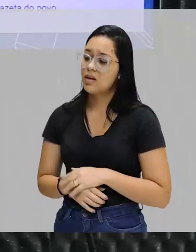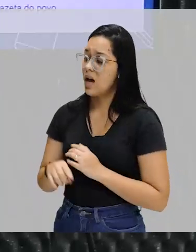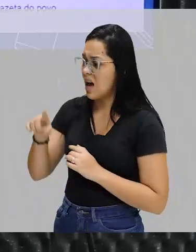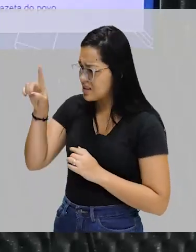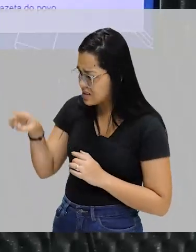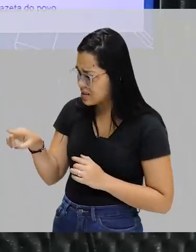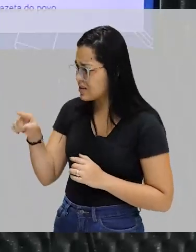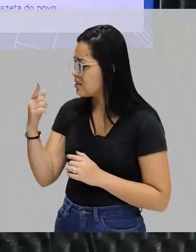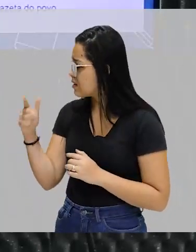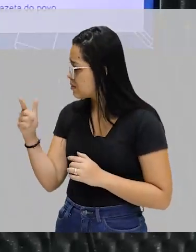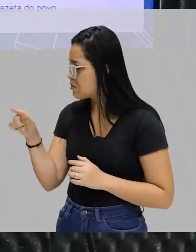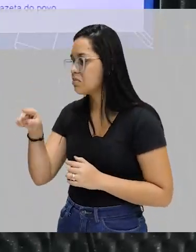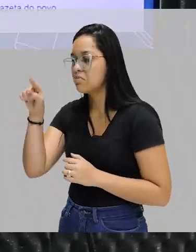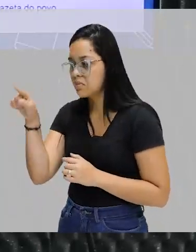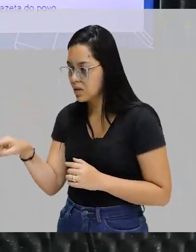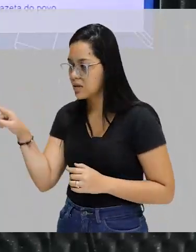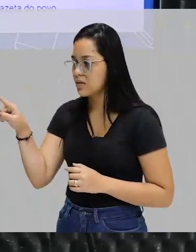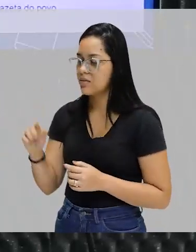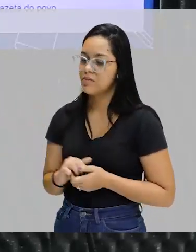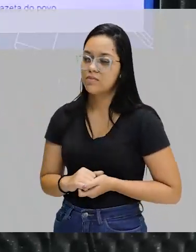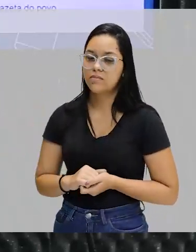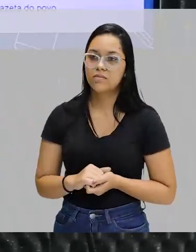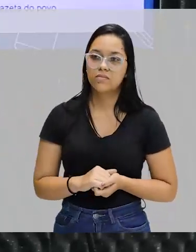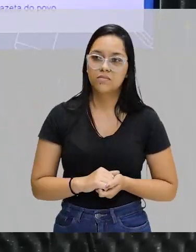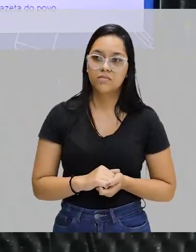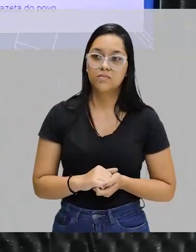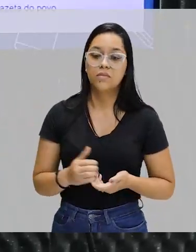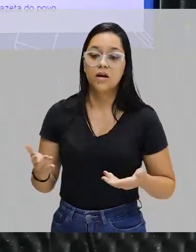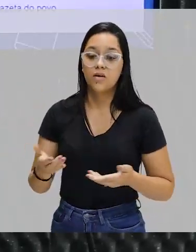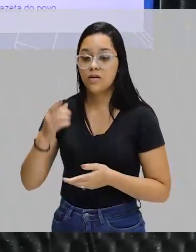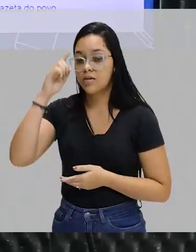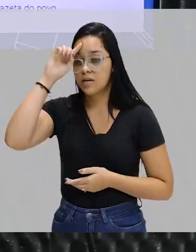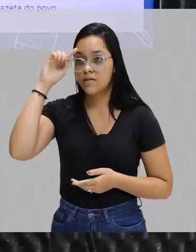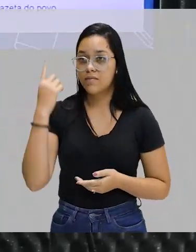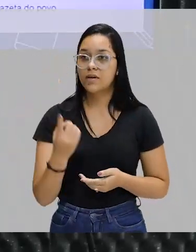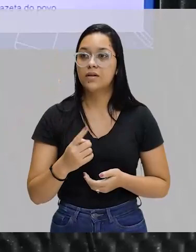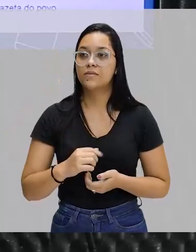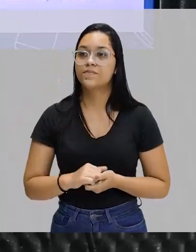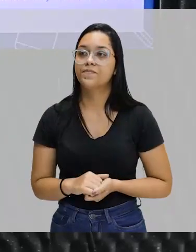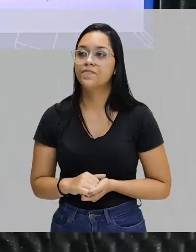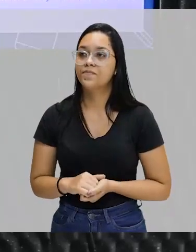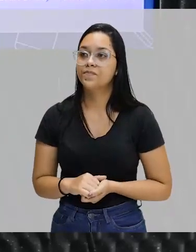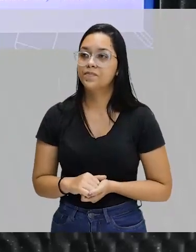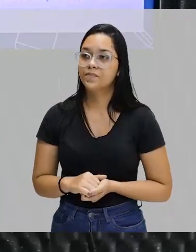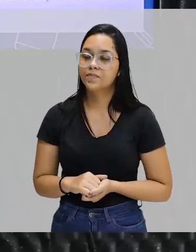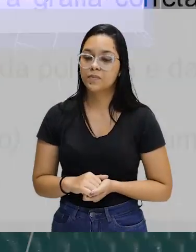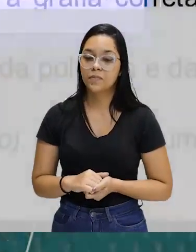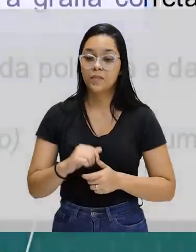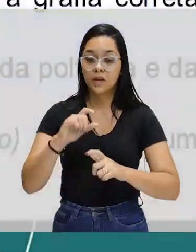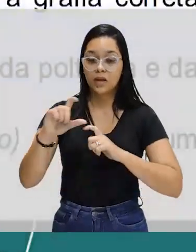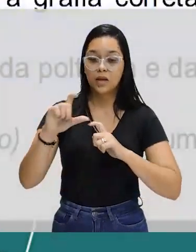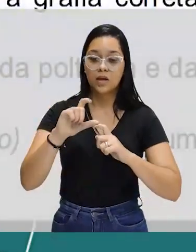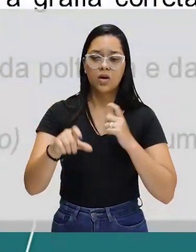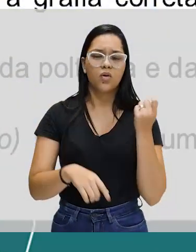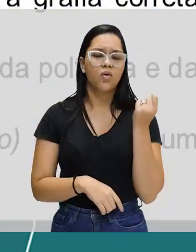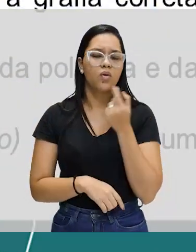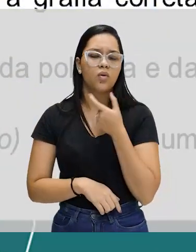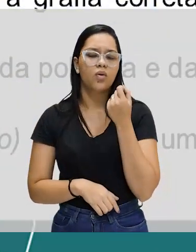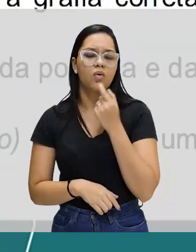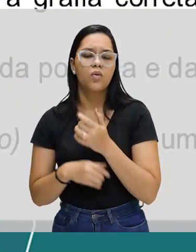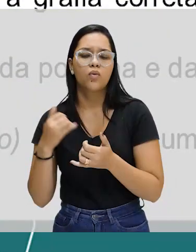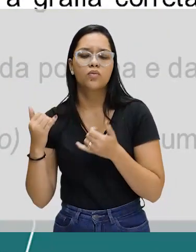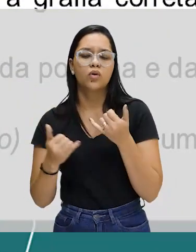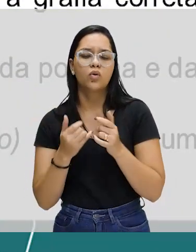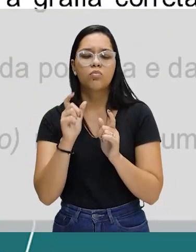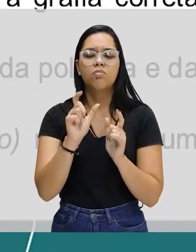com acento e sem acento. Então, vamos para o comando da questão. Na charge,